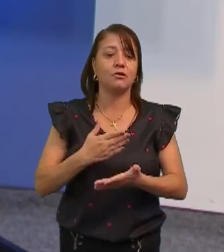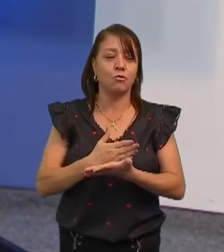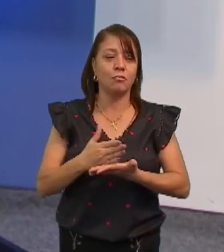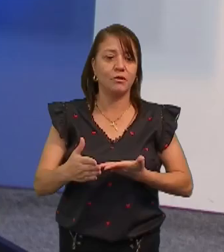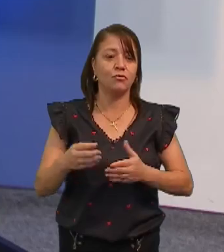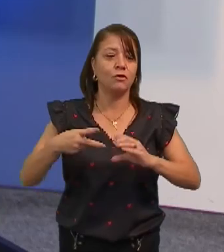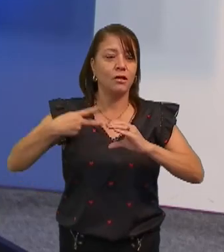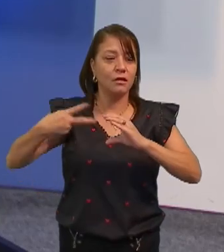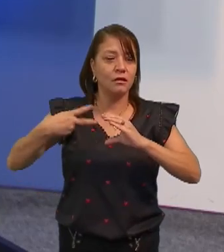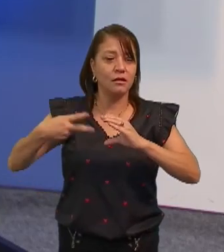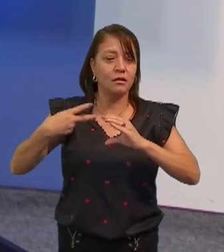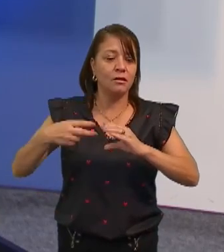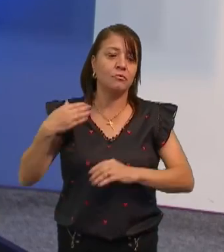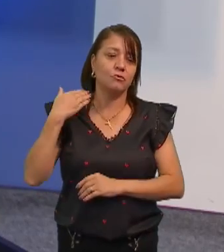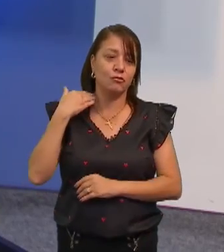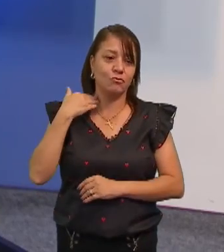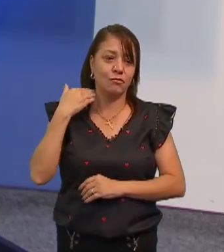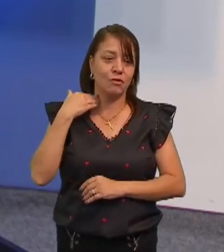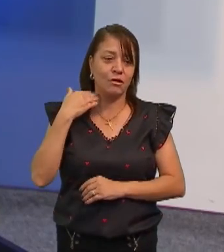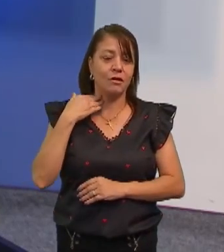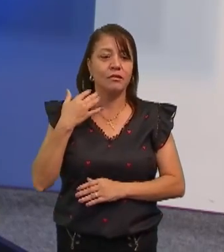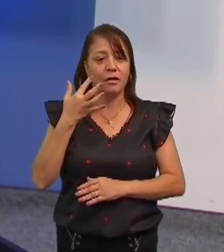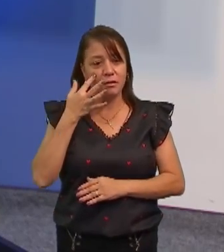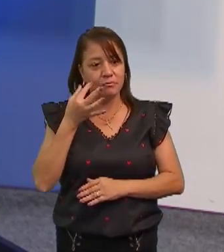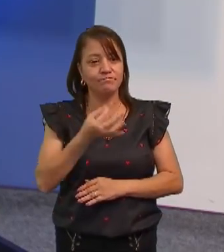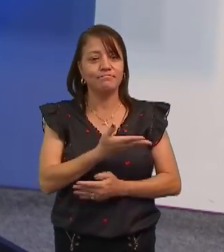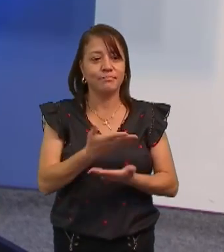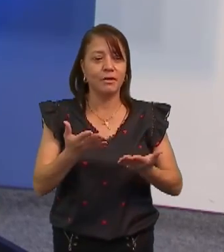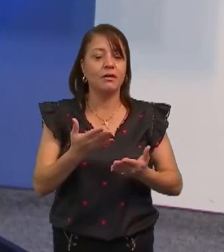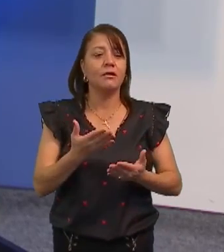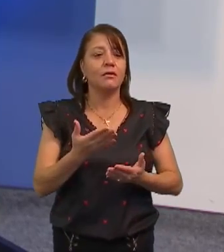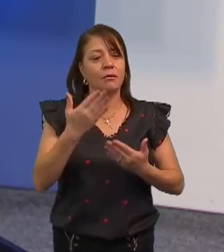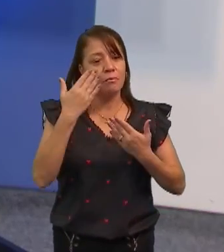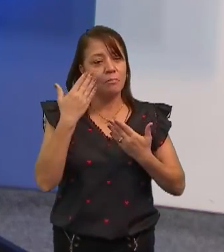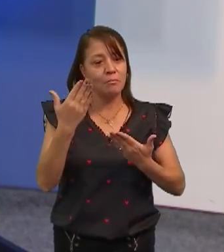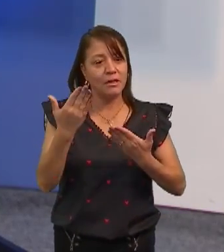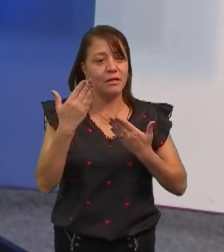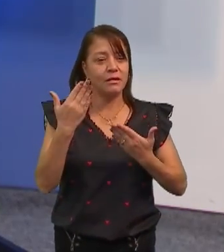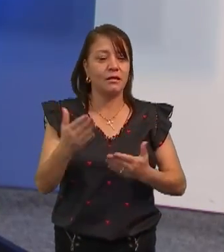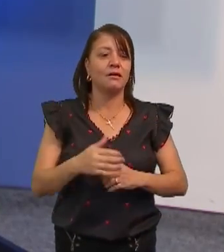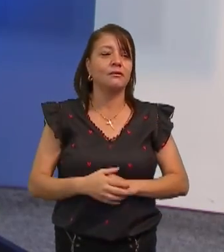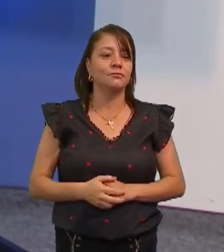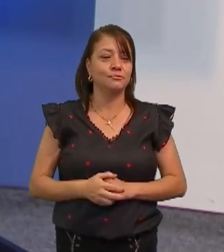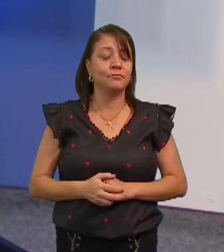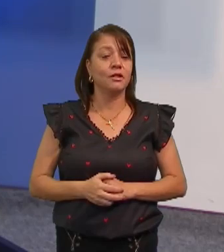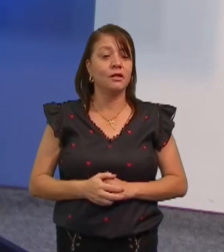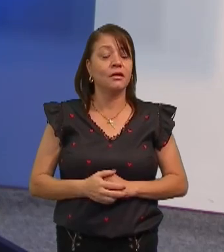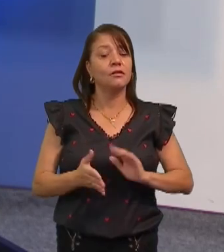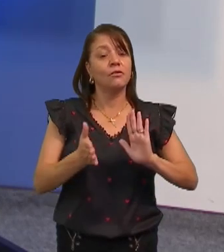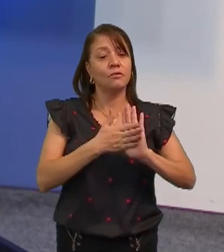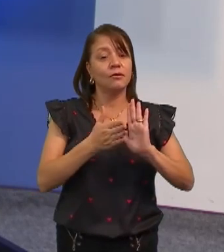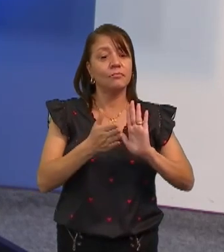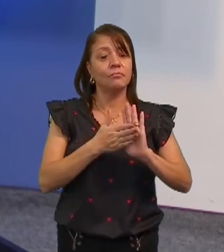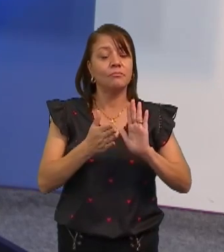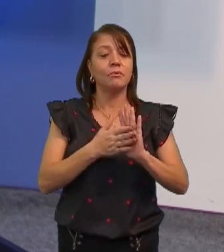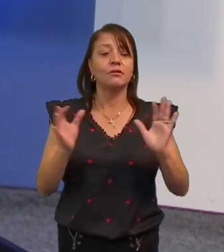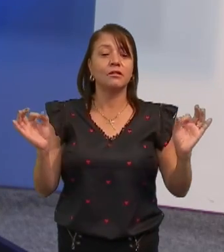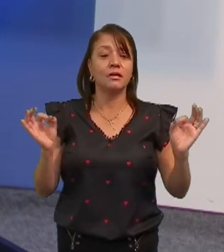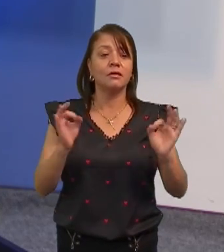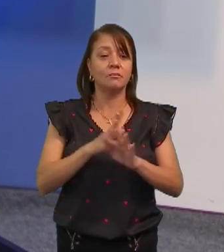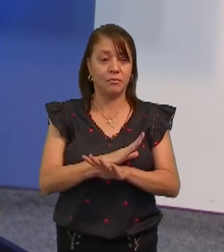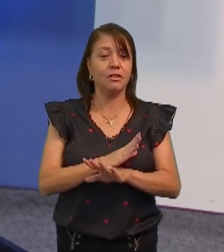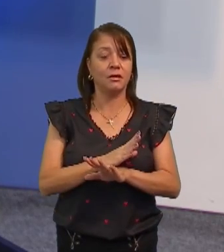ficar de olho e acompanhar né um bom trabalho pro senhor o emaa de hoje termina aqui Desejando um bom